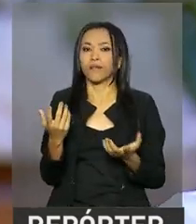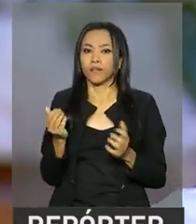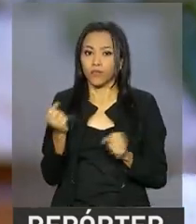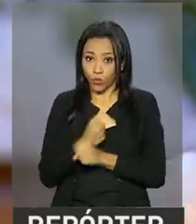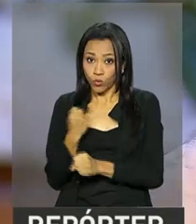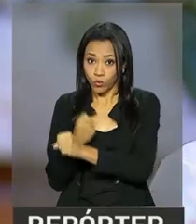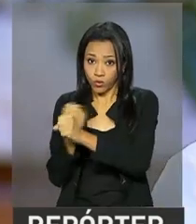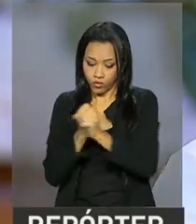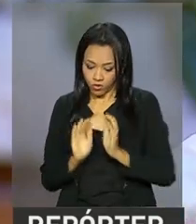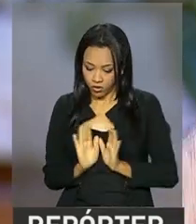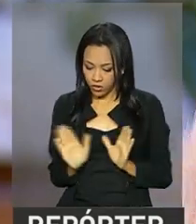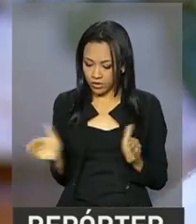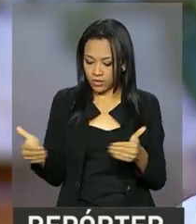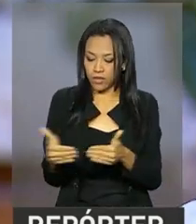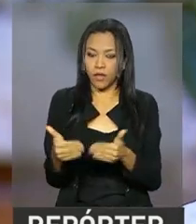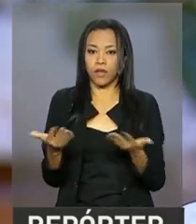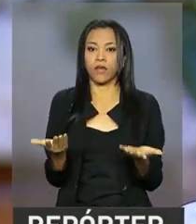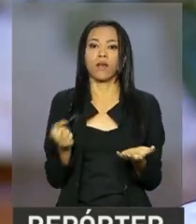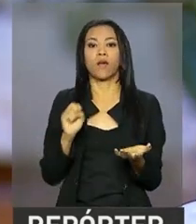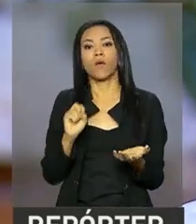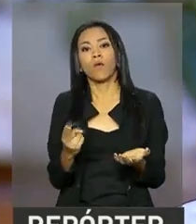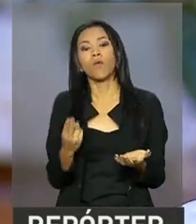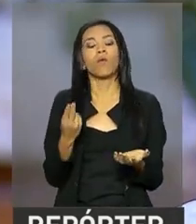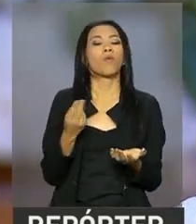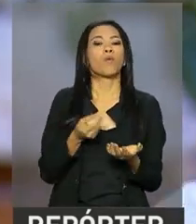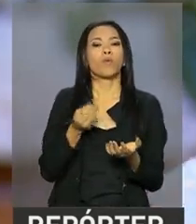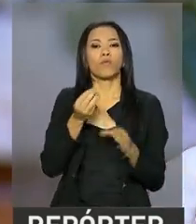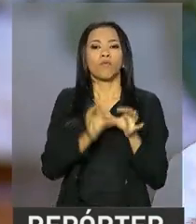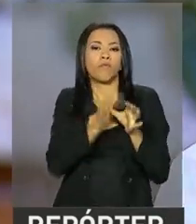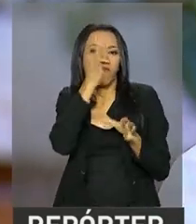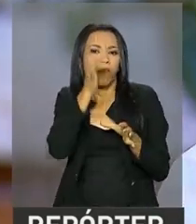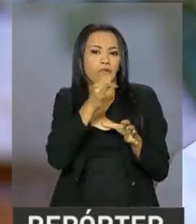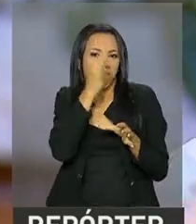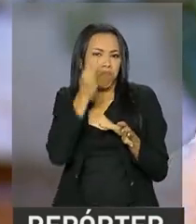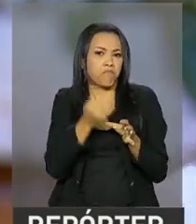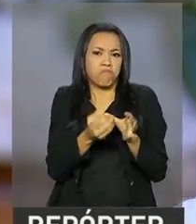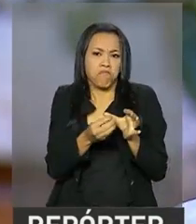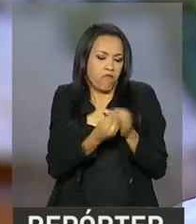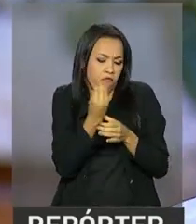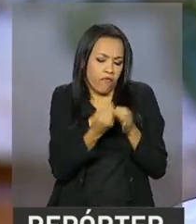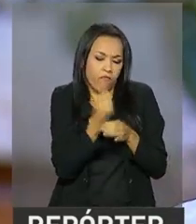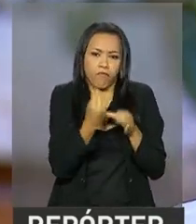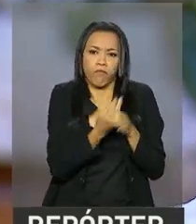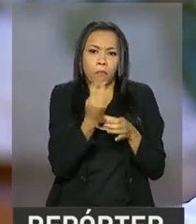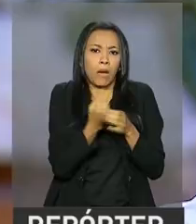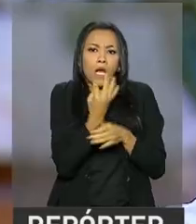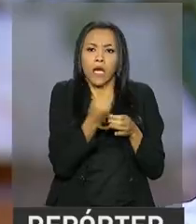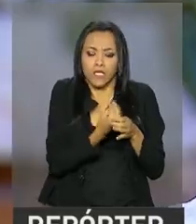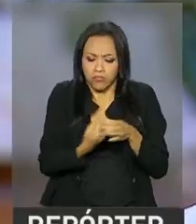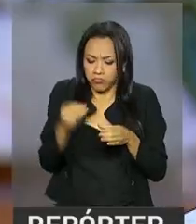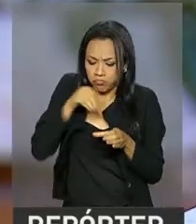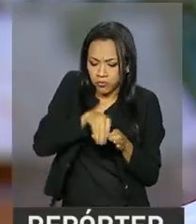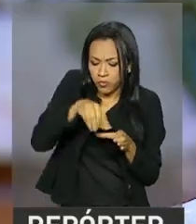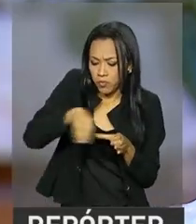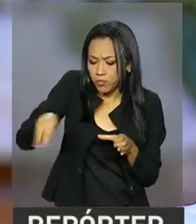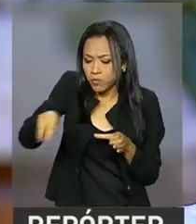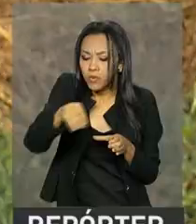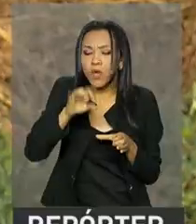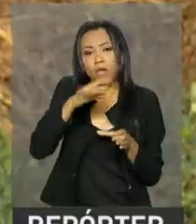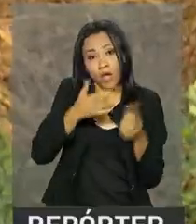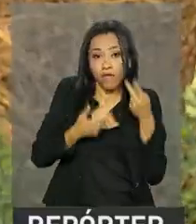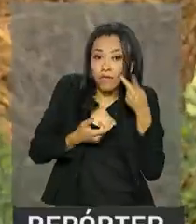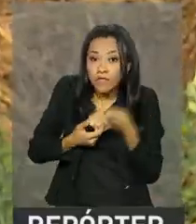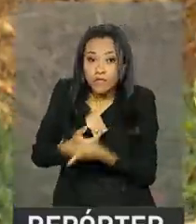fazer a cerca, quer ajudar na recomposição, no fornecimento de mudas, quer ajudar na em processo de educação, quero visitar a